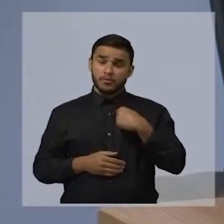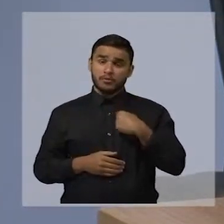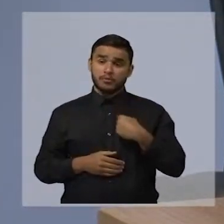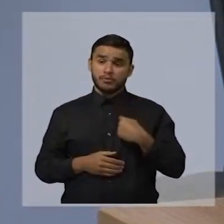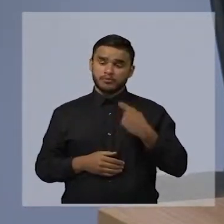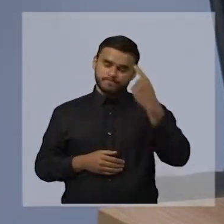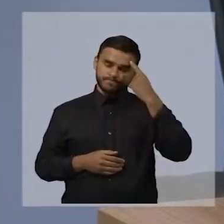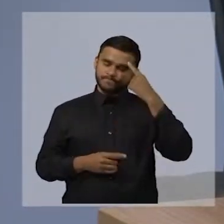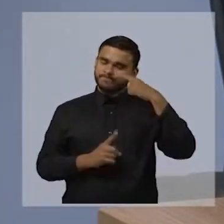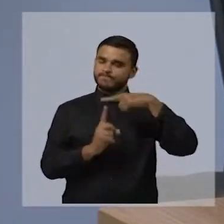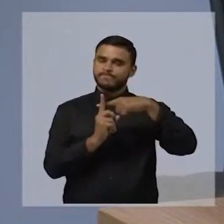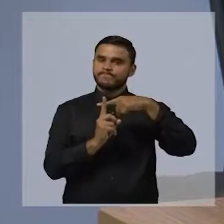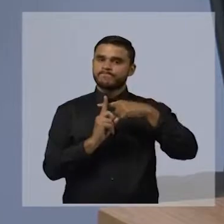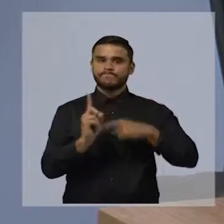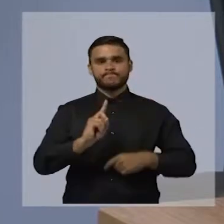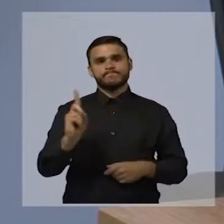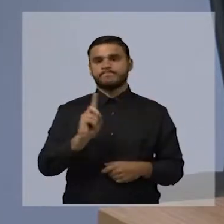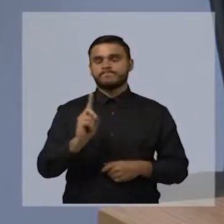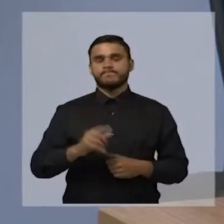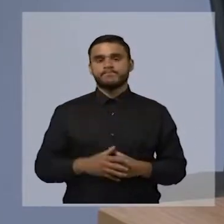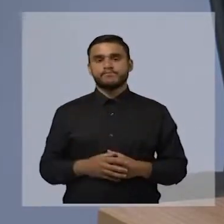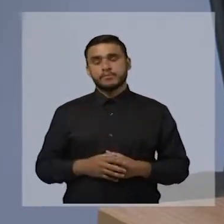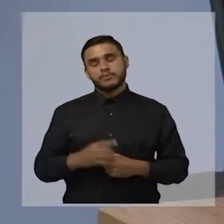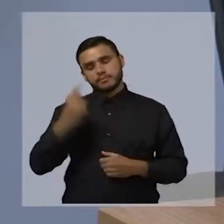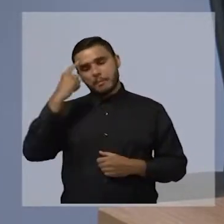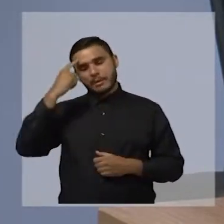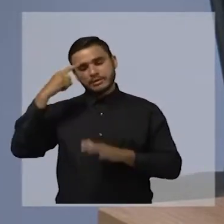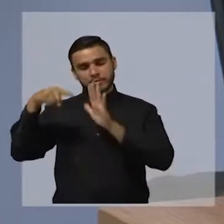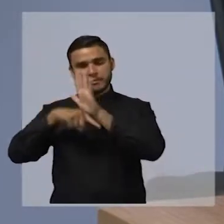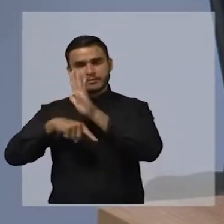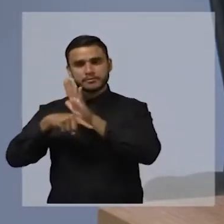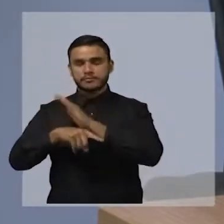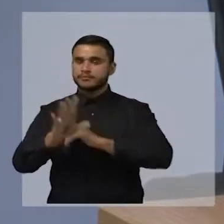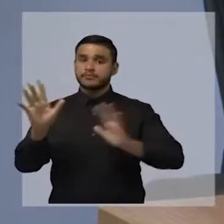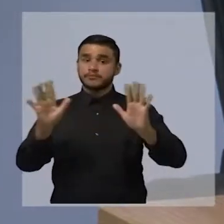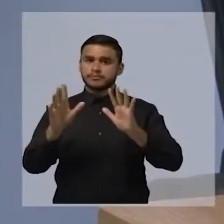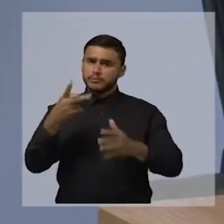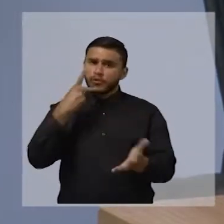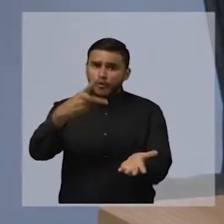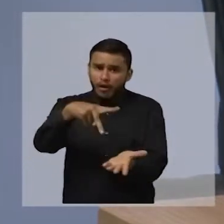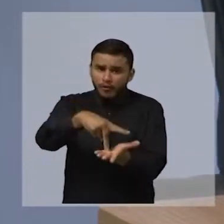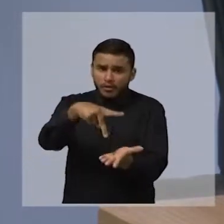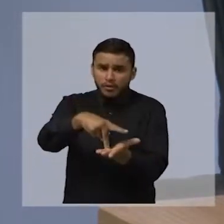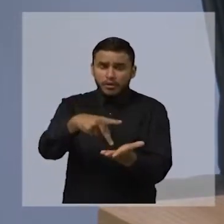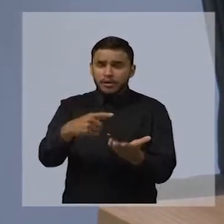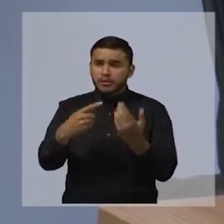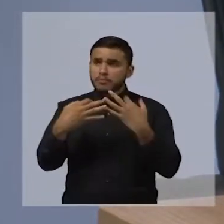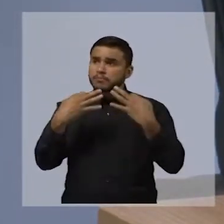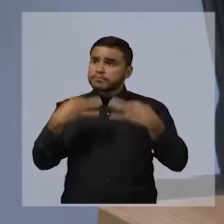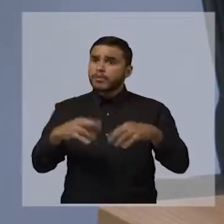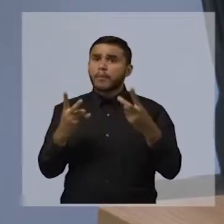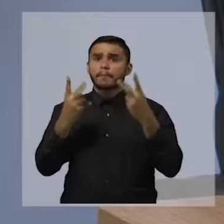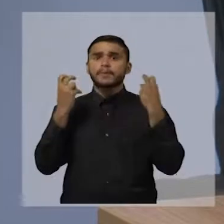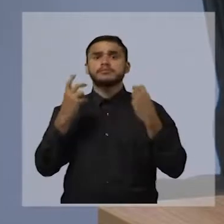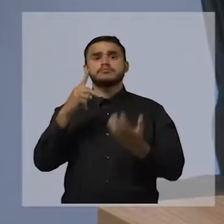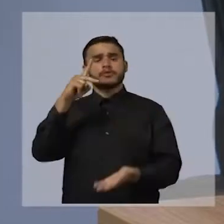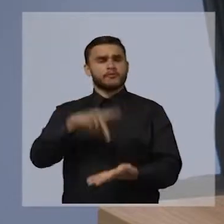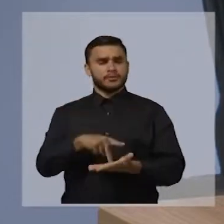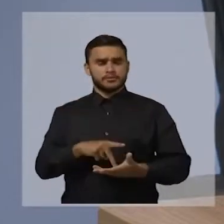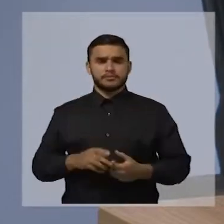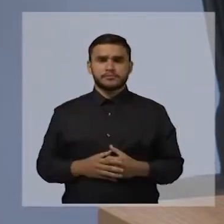Arnaldo, eu não acredito, não sou otimista. Também não sou pessimista, eu apenas sou